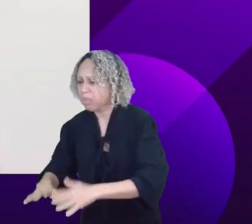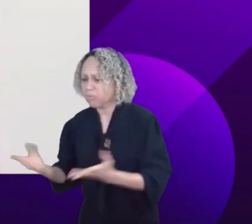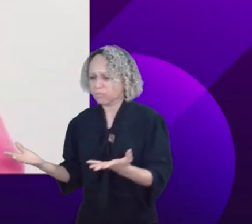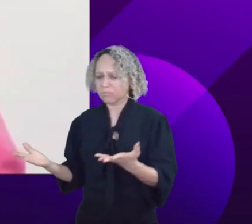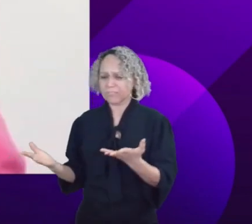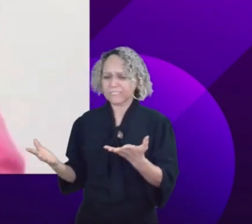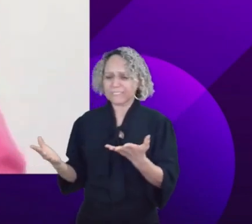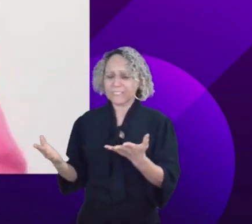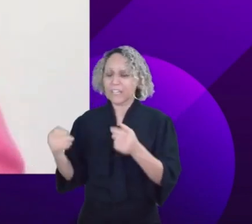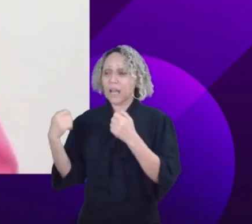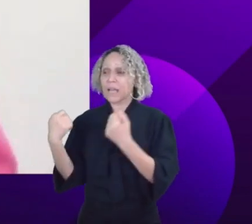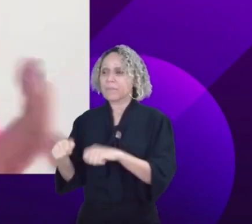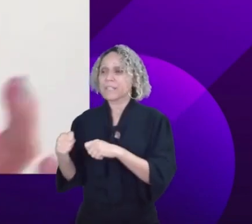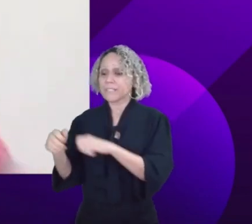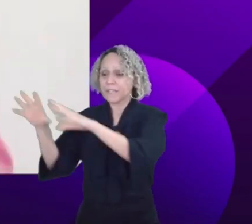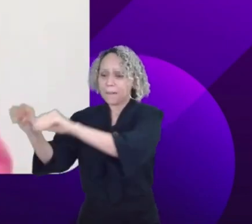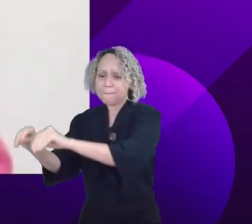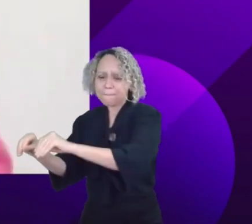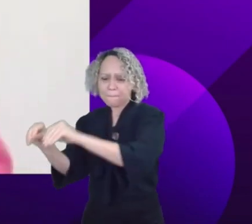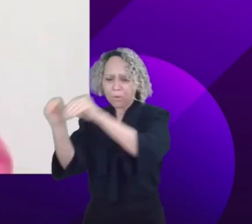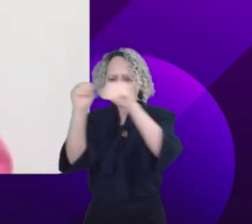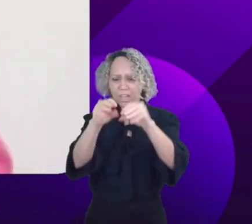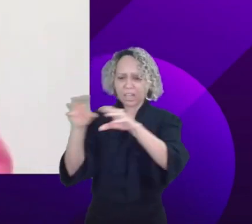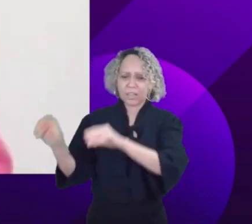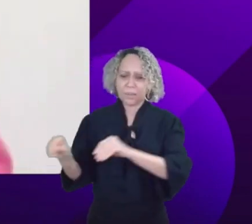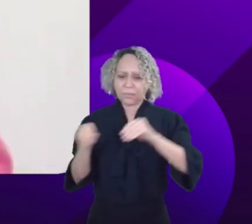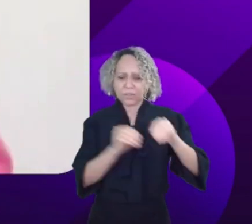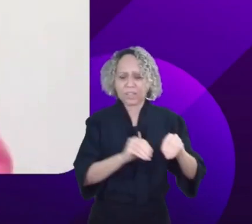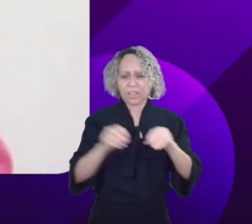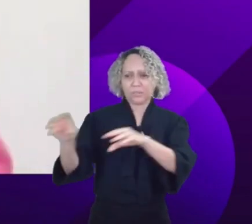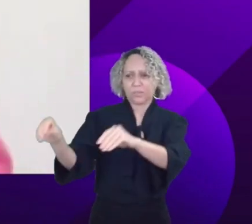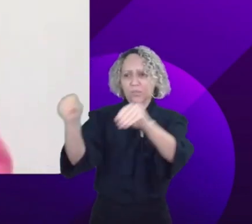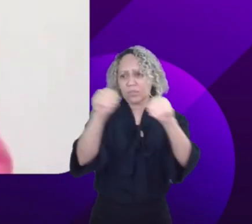eles de deslizamento, áreas de encosta. Precisa